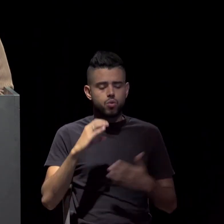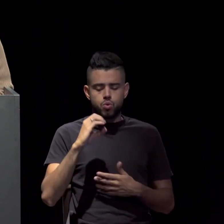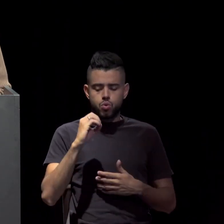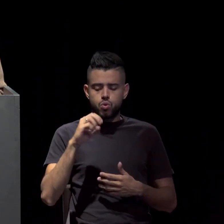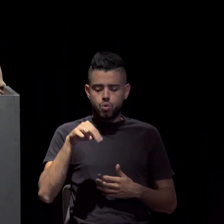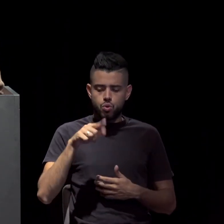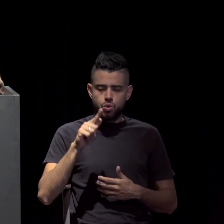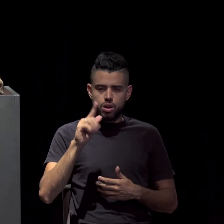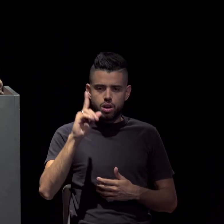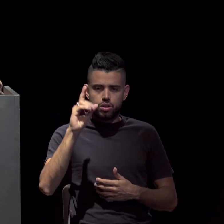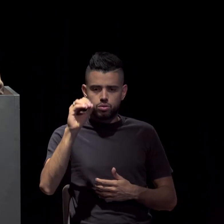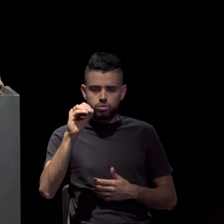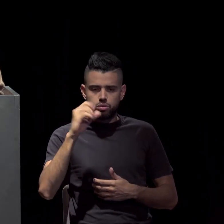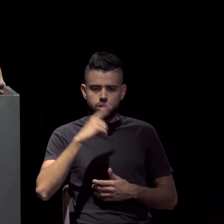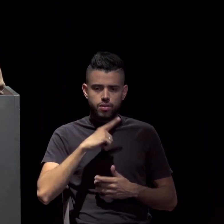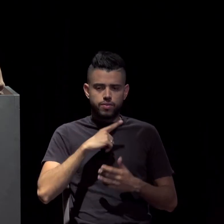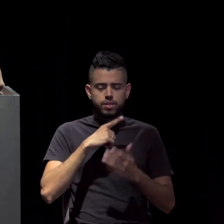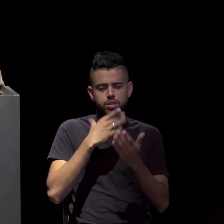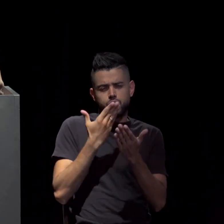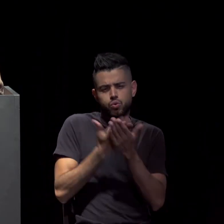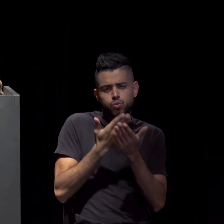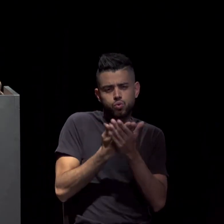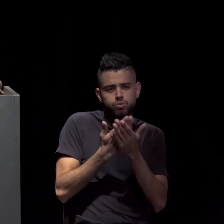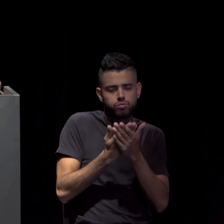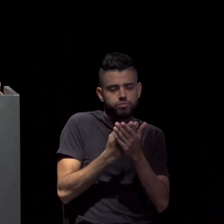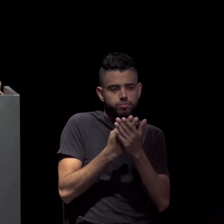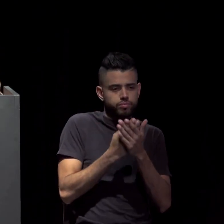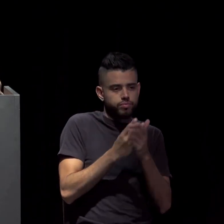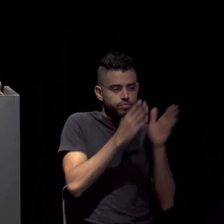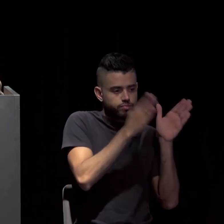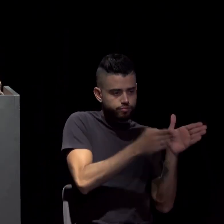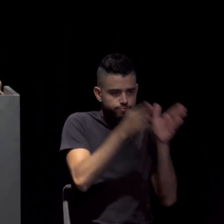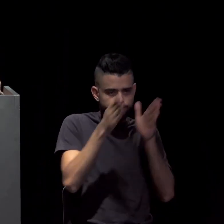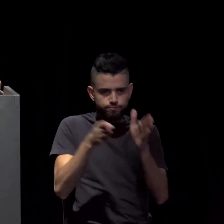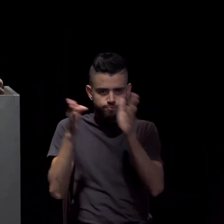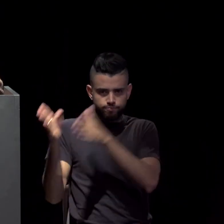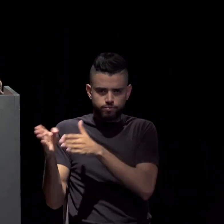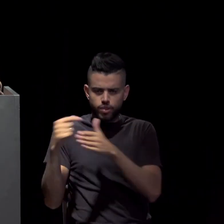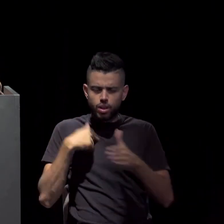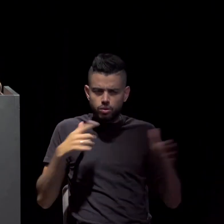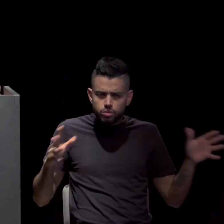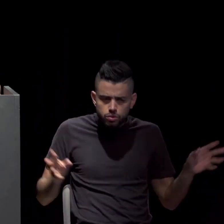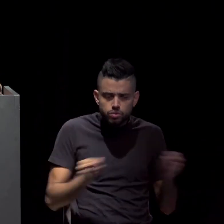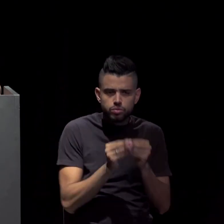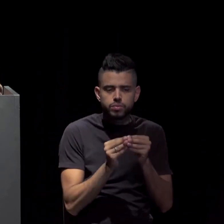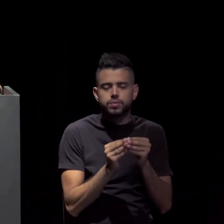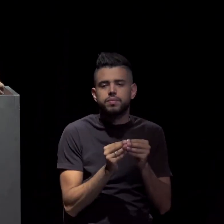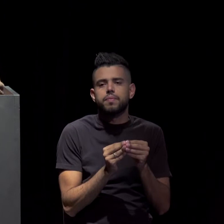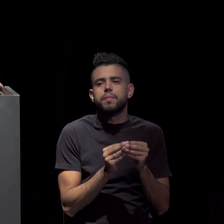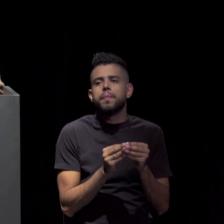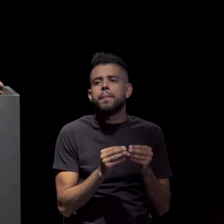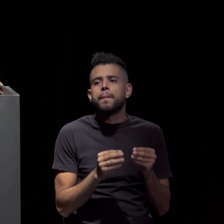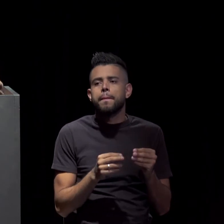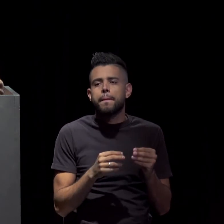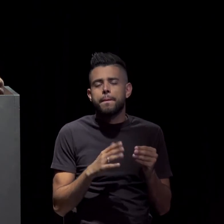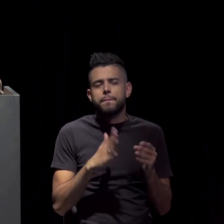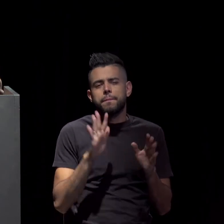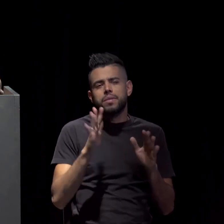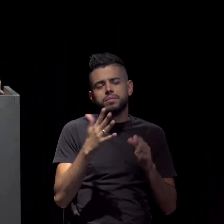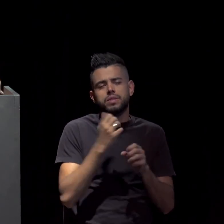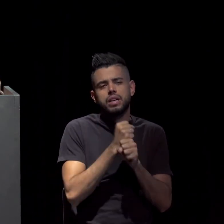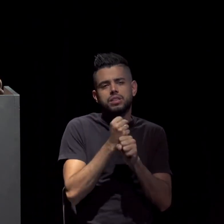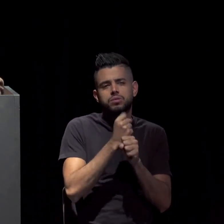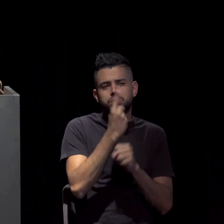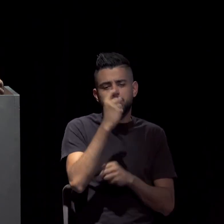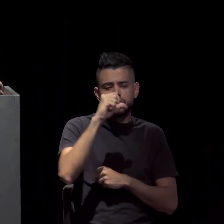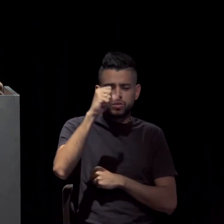por 3 etapas de estudos, que eu resumo aqui rapidamente, e que mostram bem essa dificuldade. Nós temos aí até meados dos anos